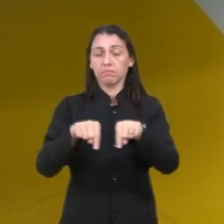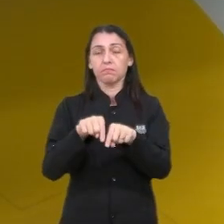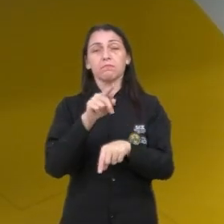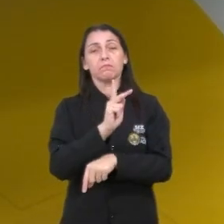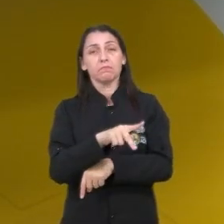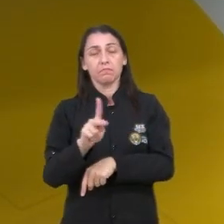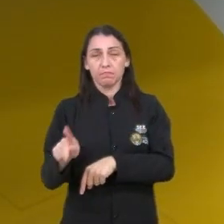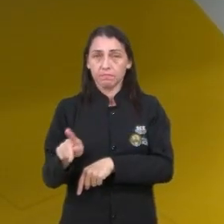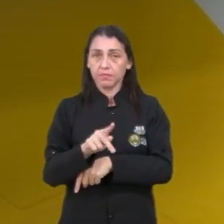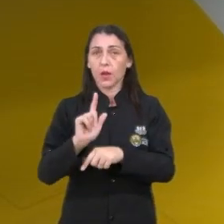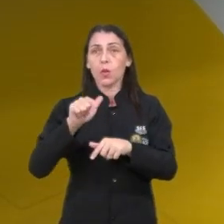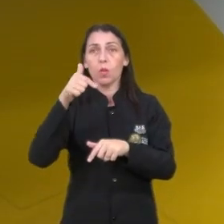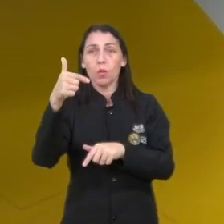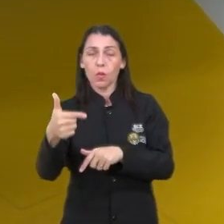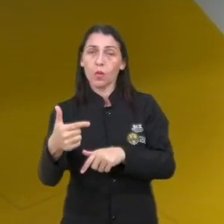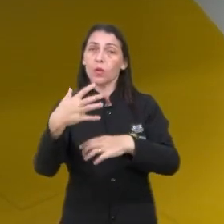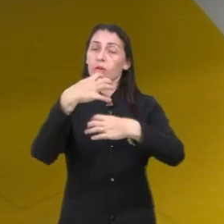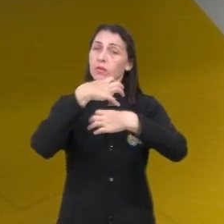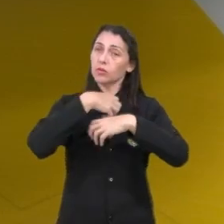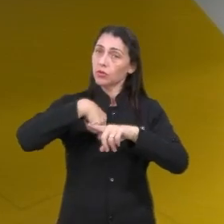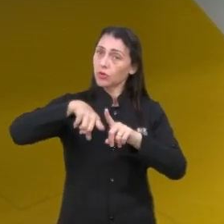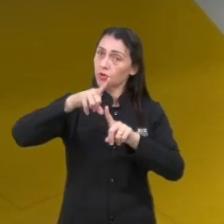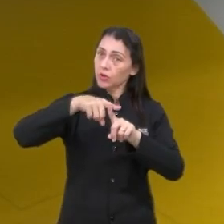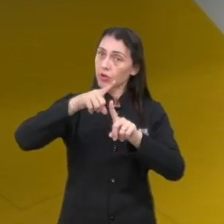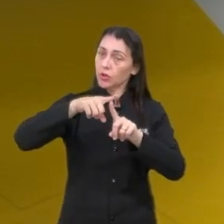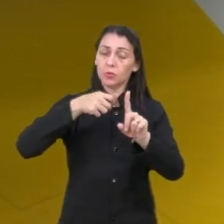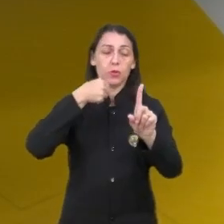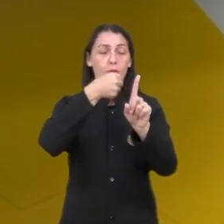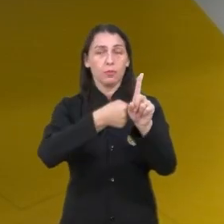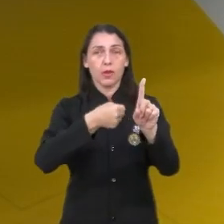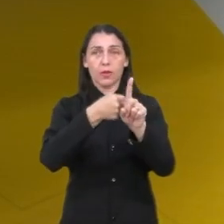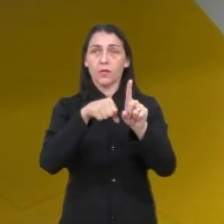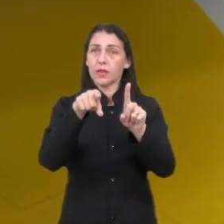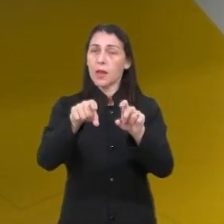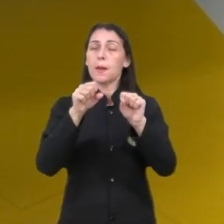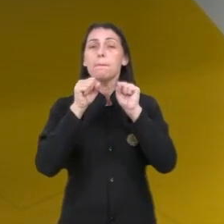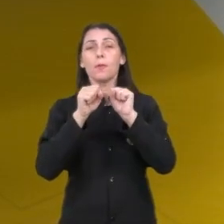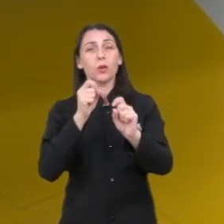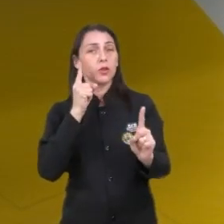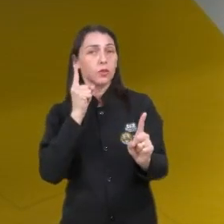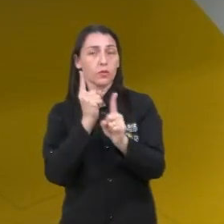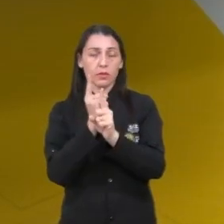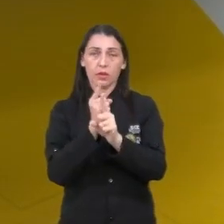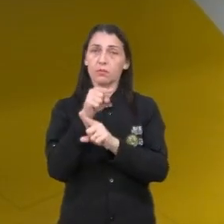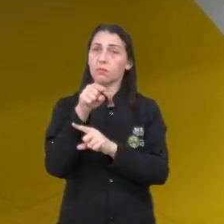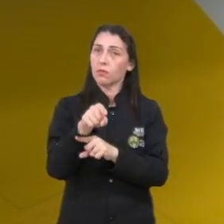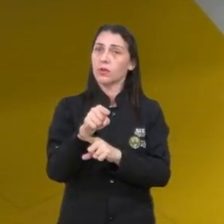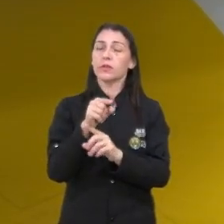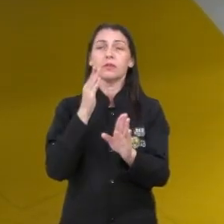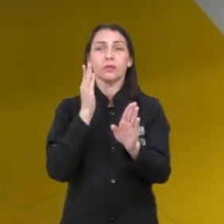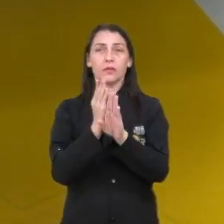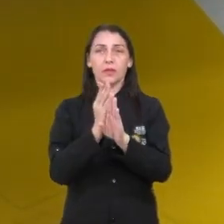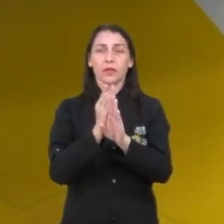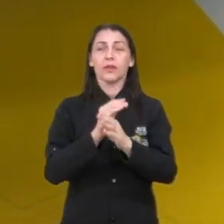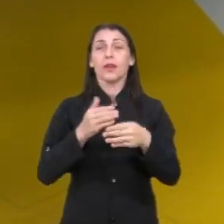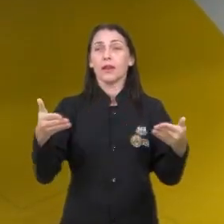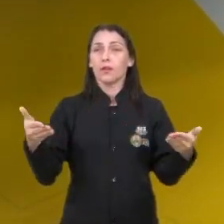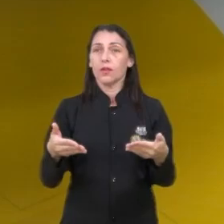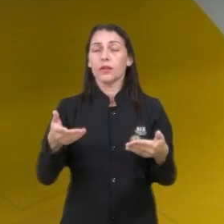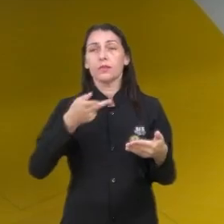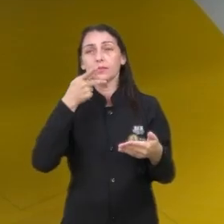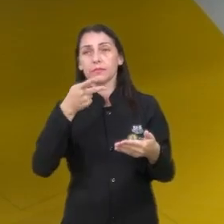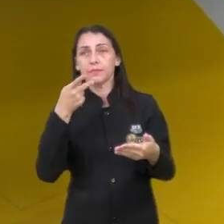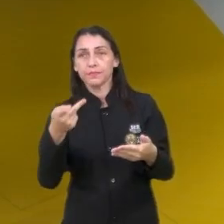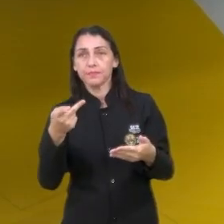professor, outras formas, né, de impacto que você pode encontrar, que você pode identificar. Agora vamos